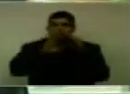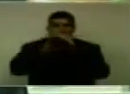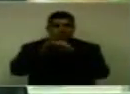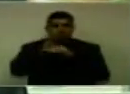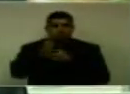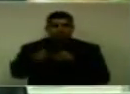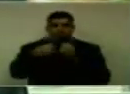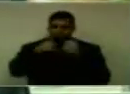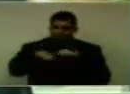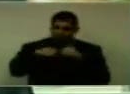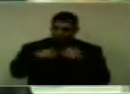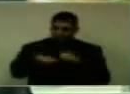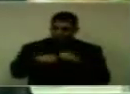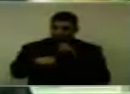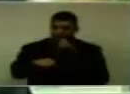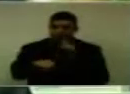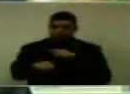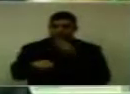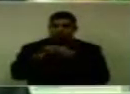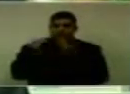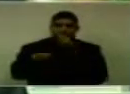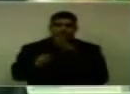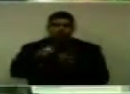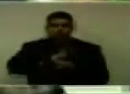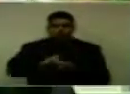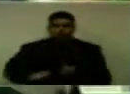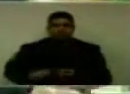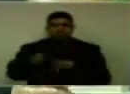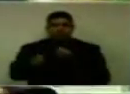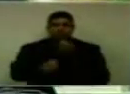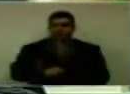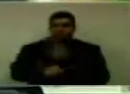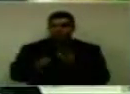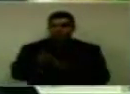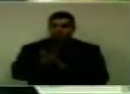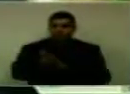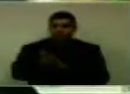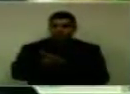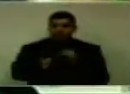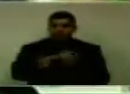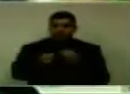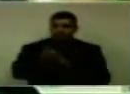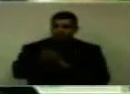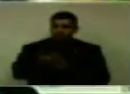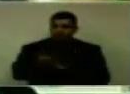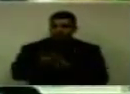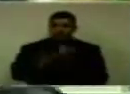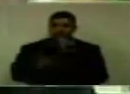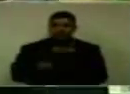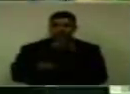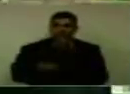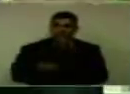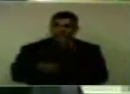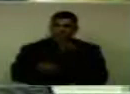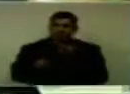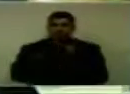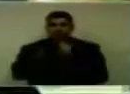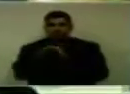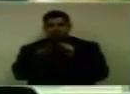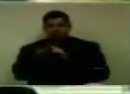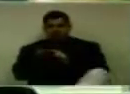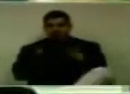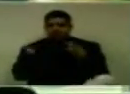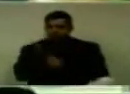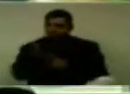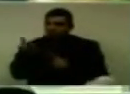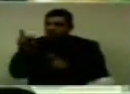ênfase que ela necessita. Nem como governante e nem como senador ele o fez. Eu quero fazer esse registro, numa